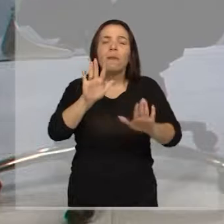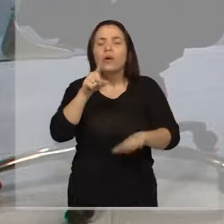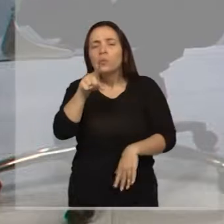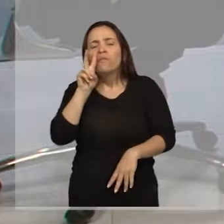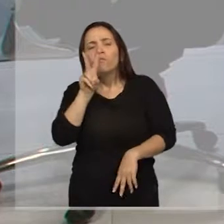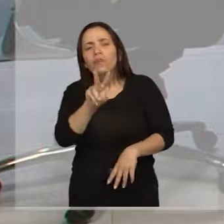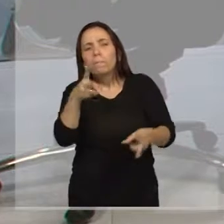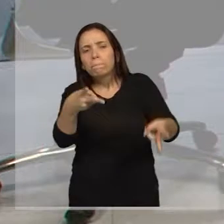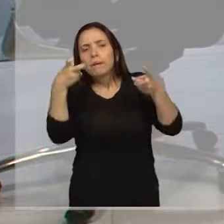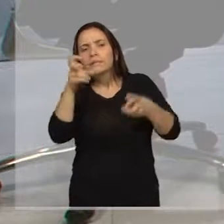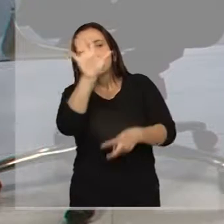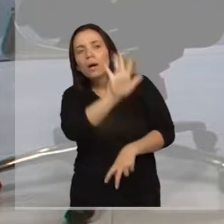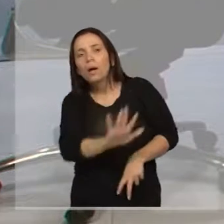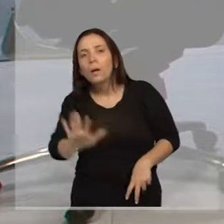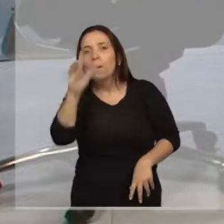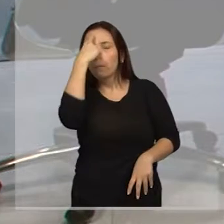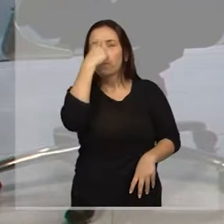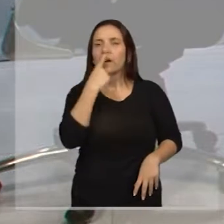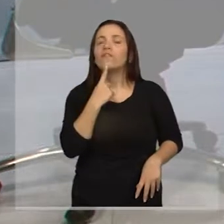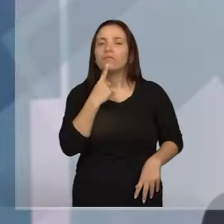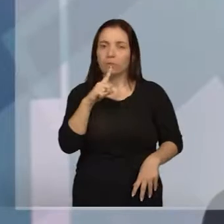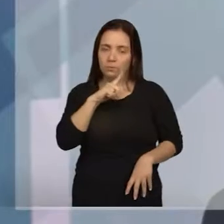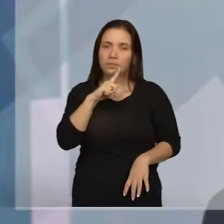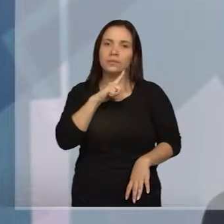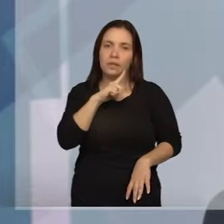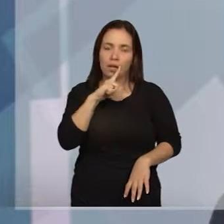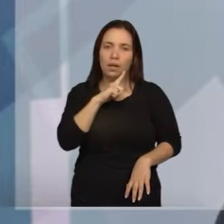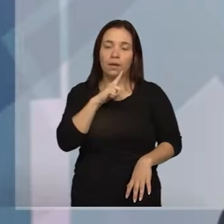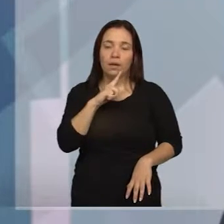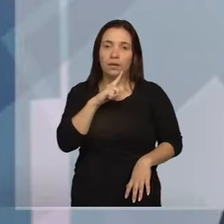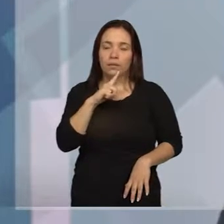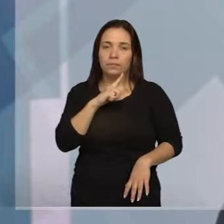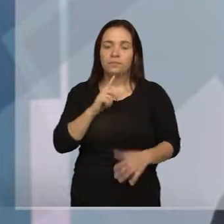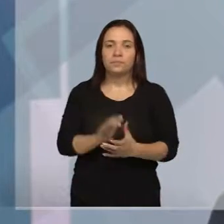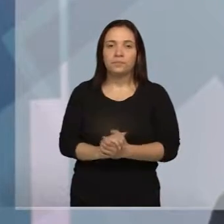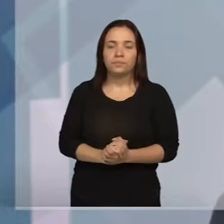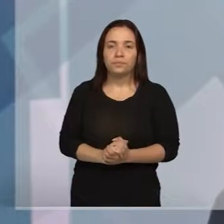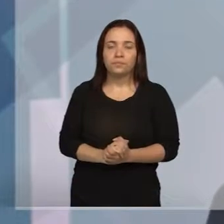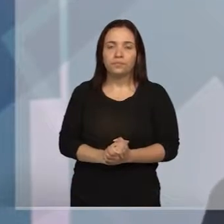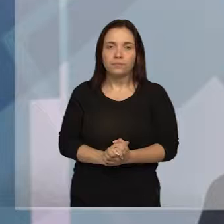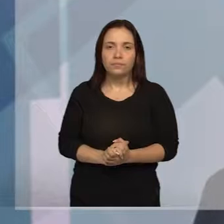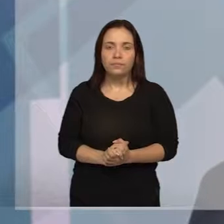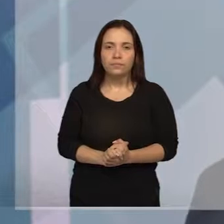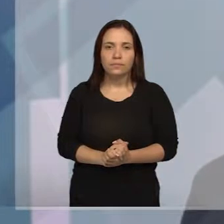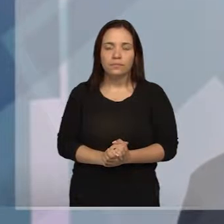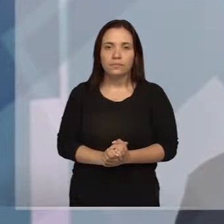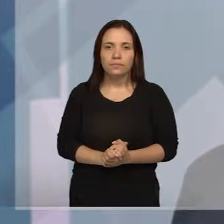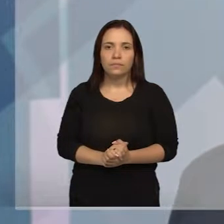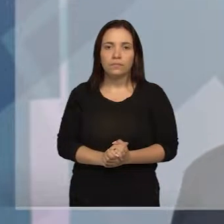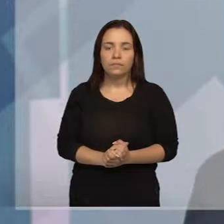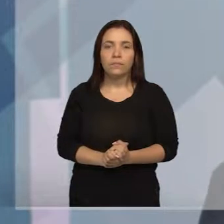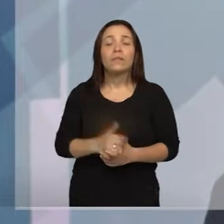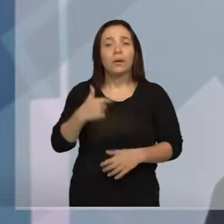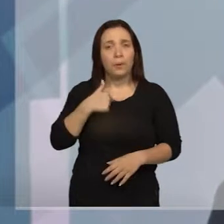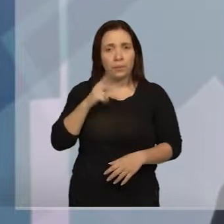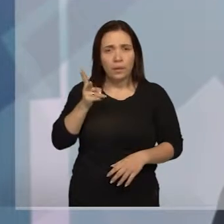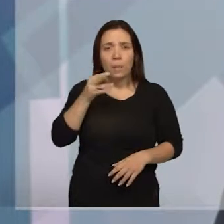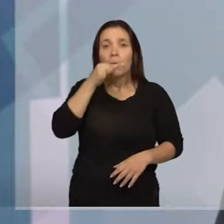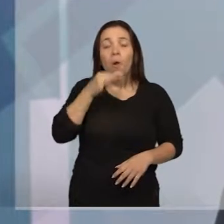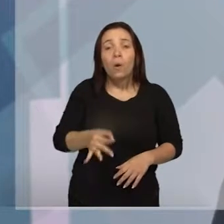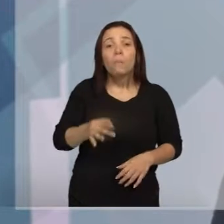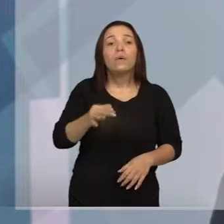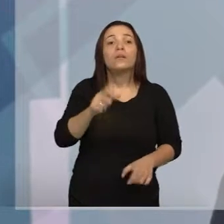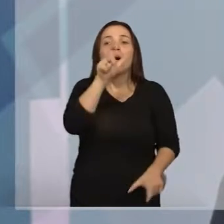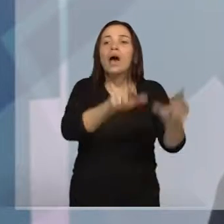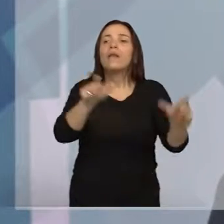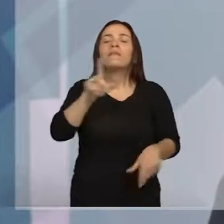perfil. Né? Eu tenho essa pachorra, eu sempre tive com relação aos deputados. Eu vou ao perfil.